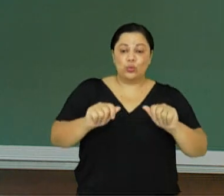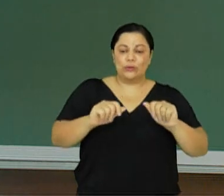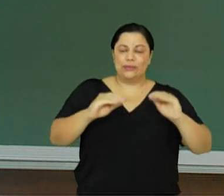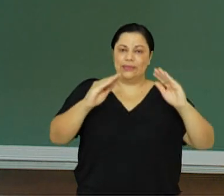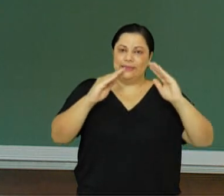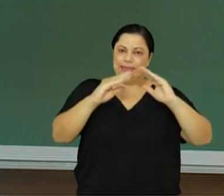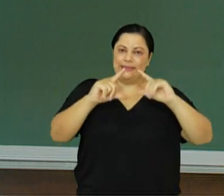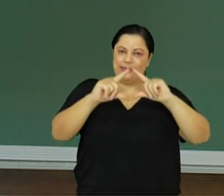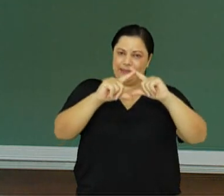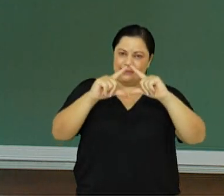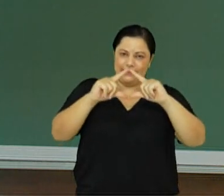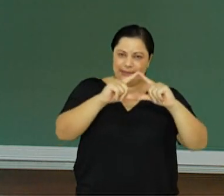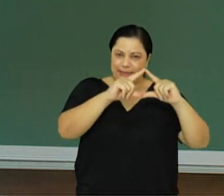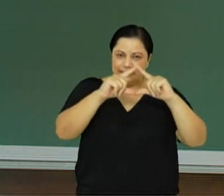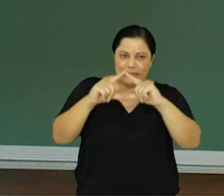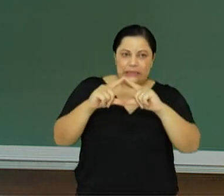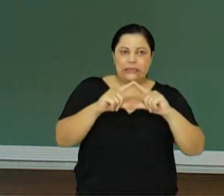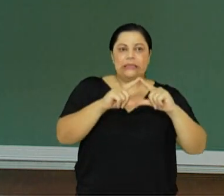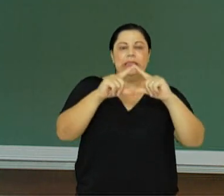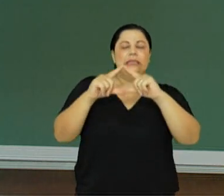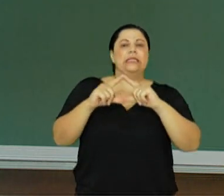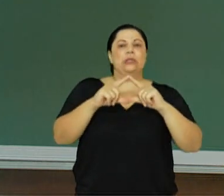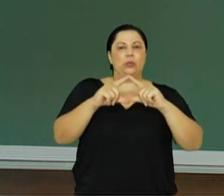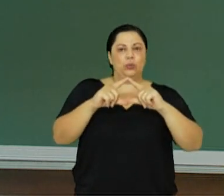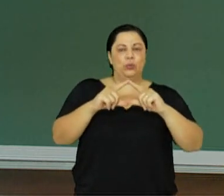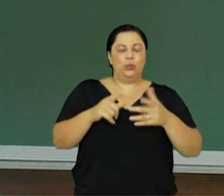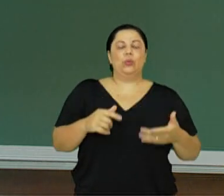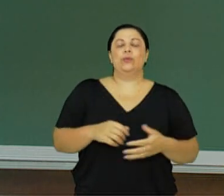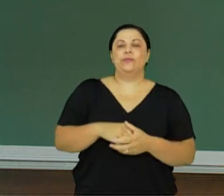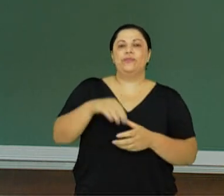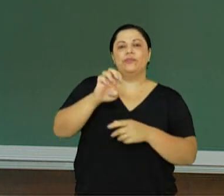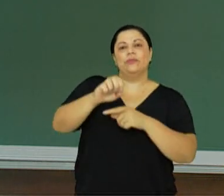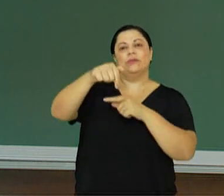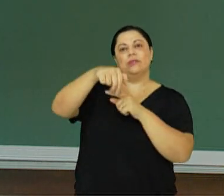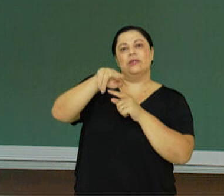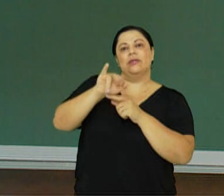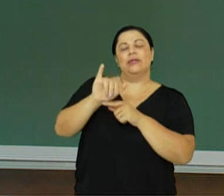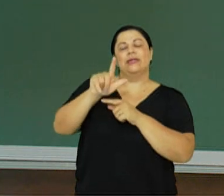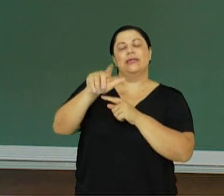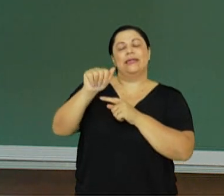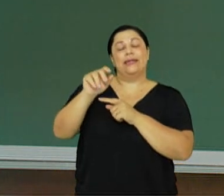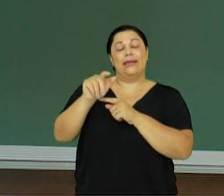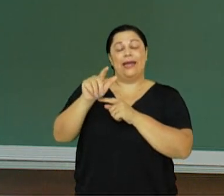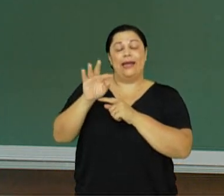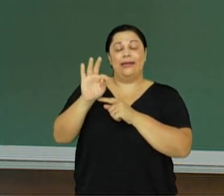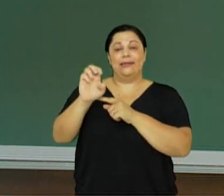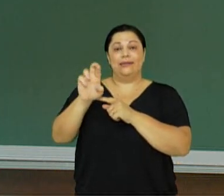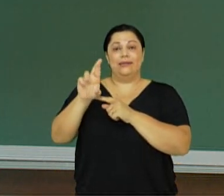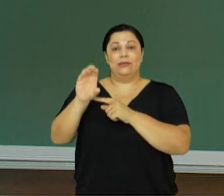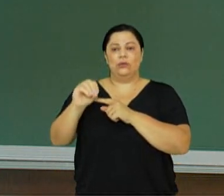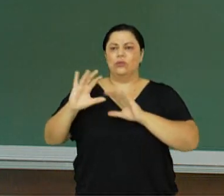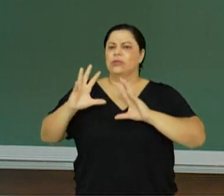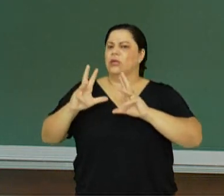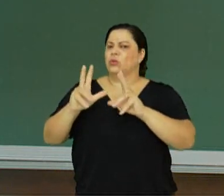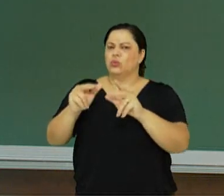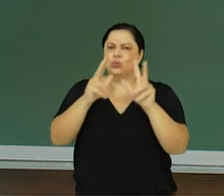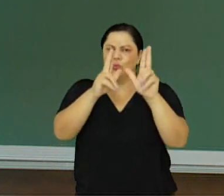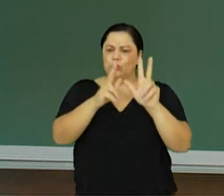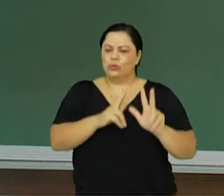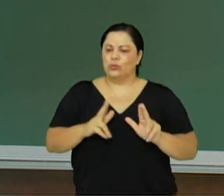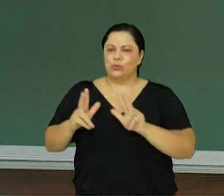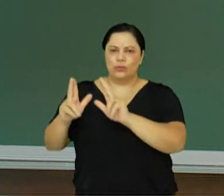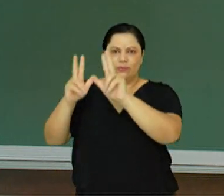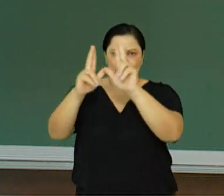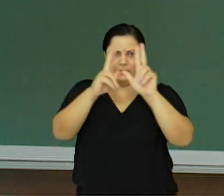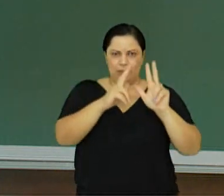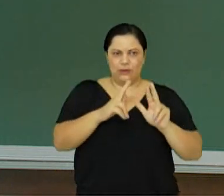triângulos equiláteros, tá? Triângulo equilátero, relembrando, é aquele triângulo que tem todos os lados iguais. Então ele vai formar